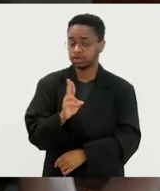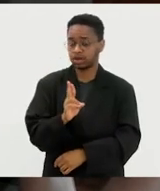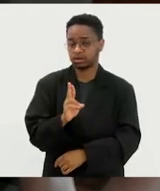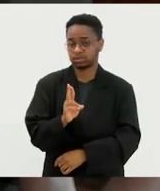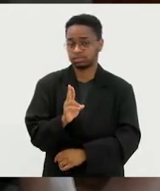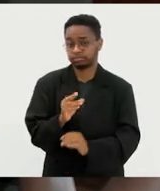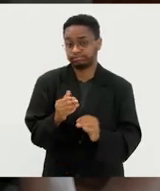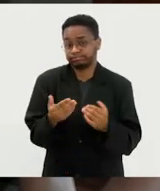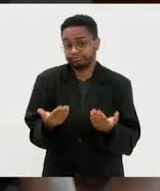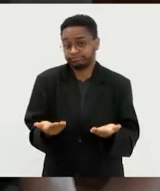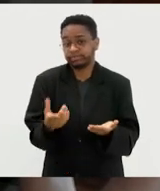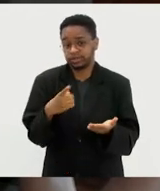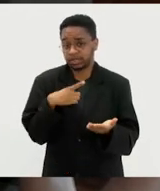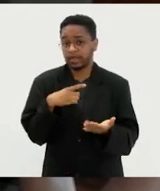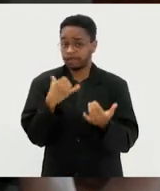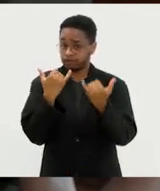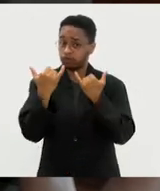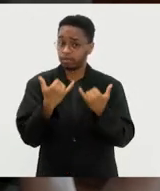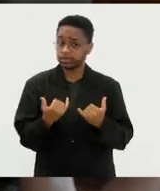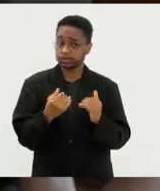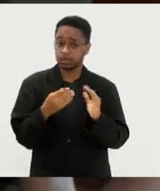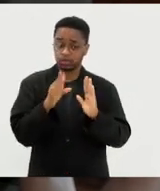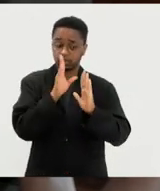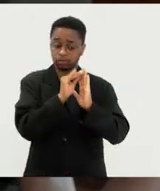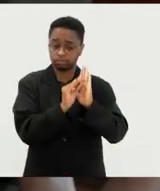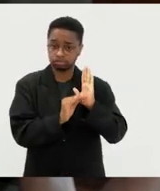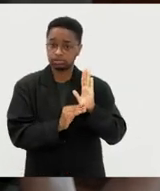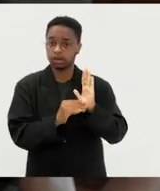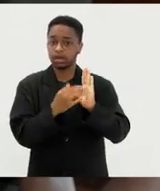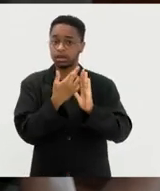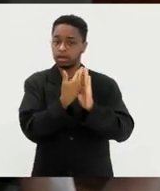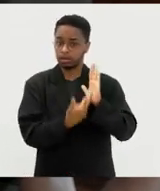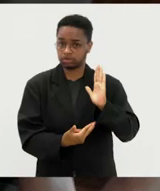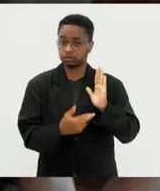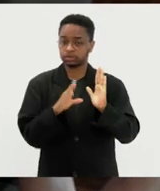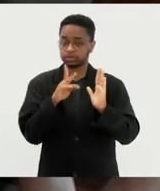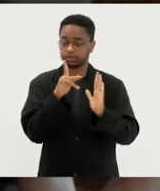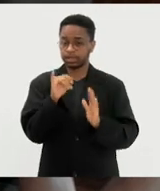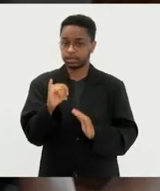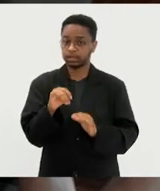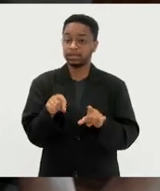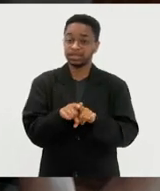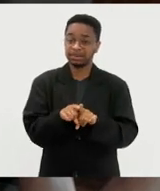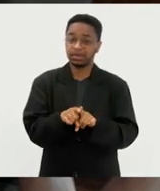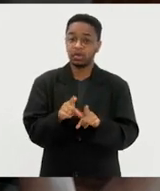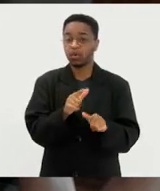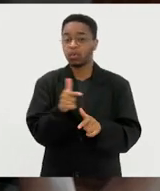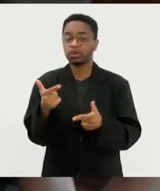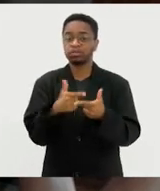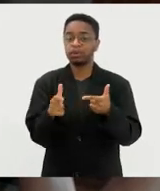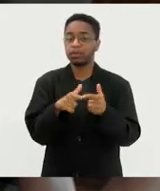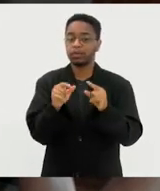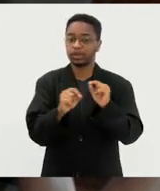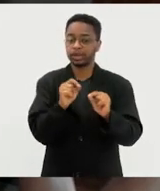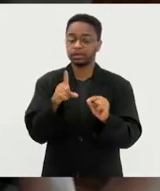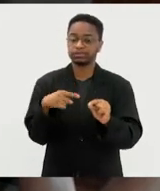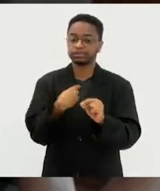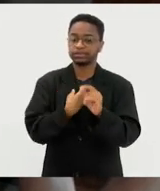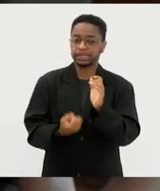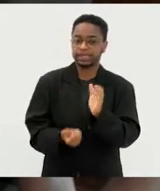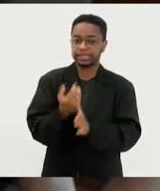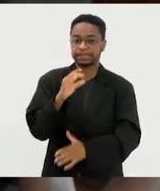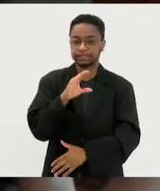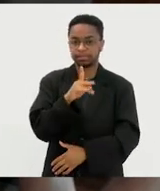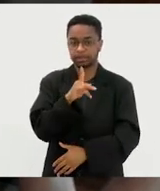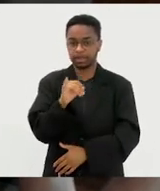Os números estão todos lá no relatório da CPI. Aliás, um outro problema é que a gente faz CPI aqui, o André,